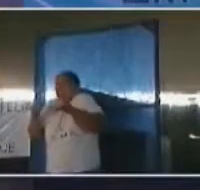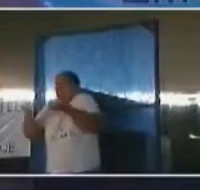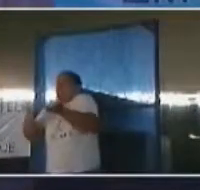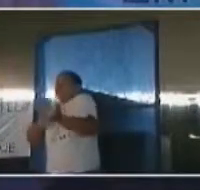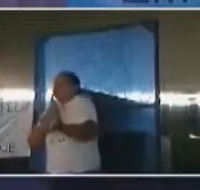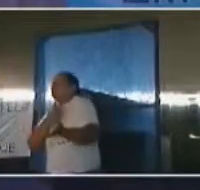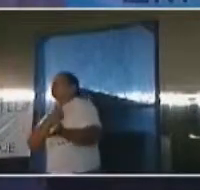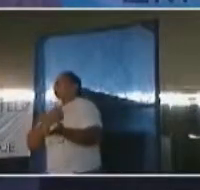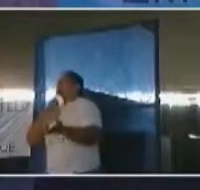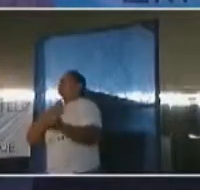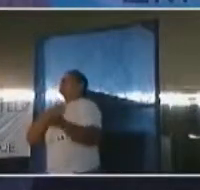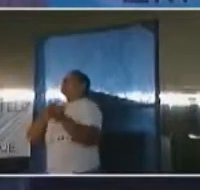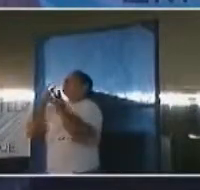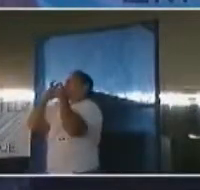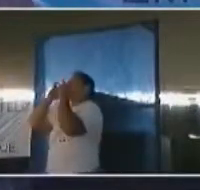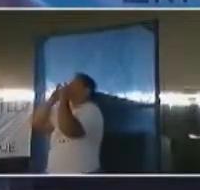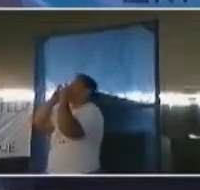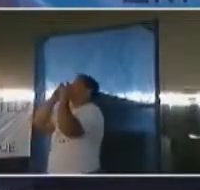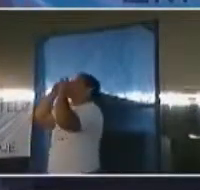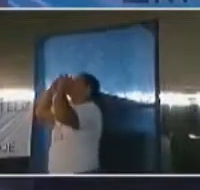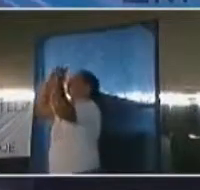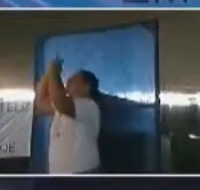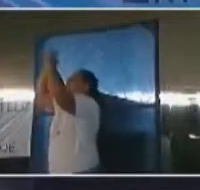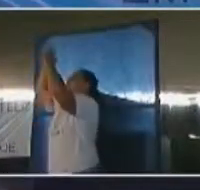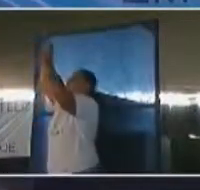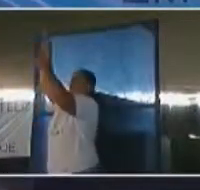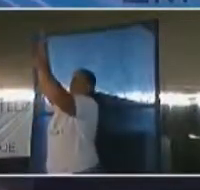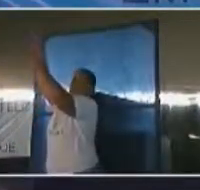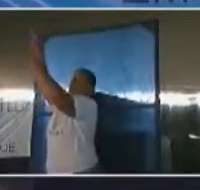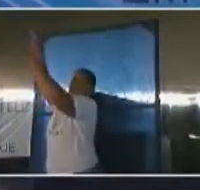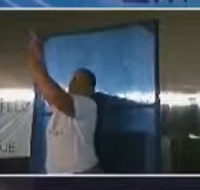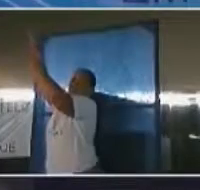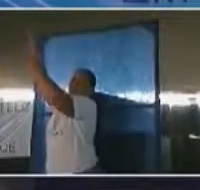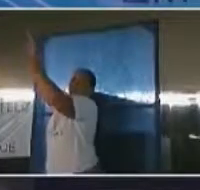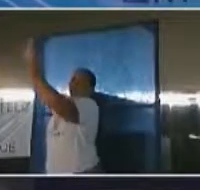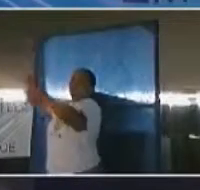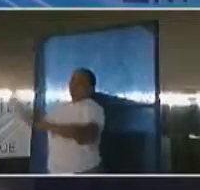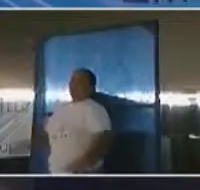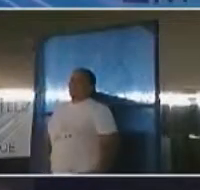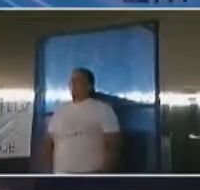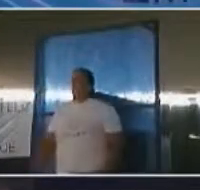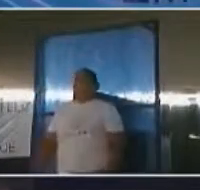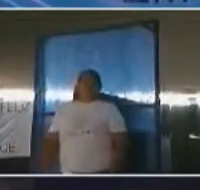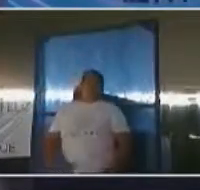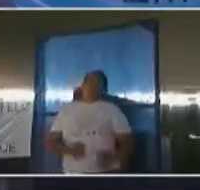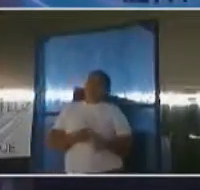ver se era de fato redondo. Mas nem sempre dava certo.